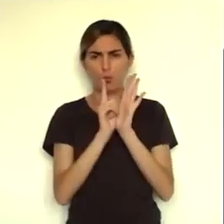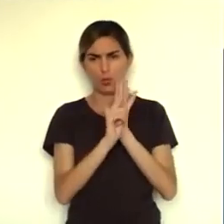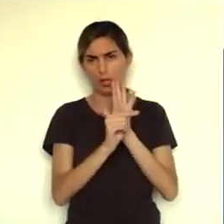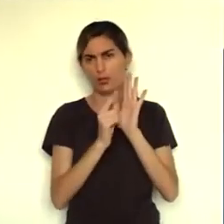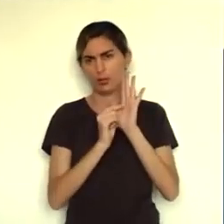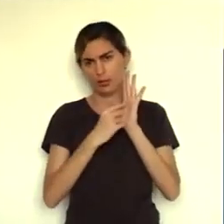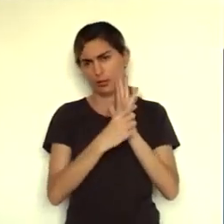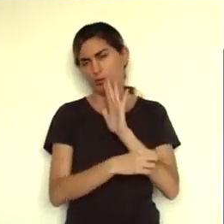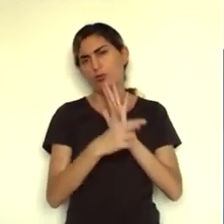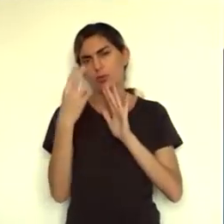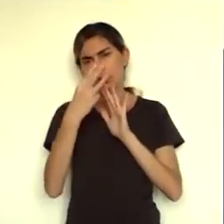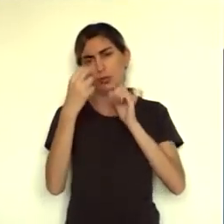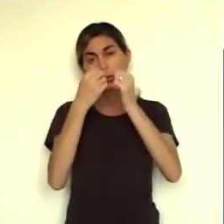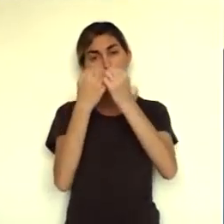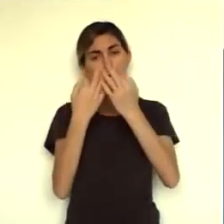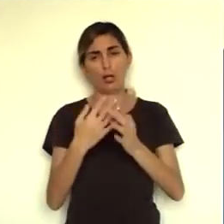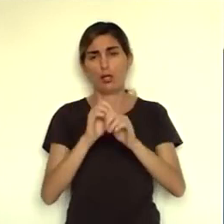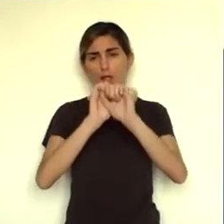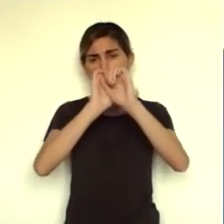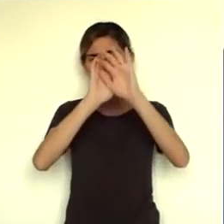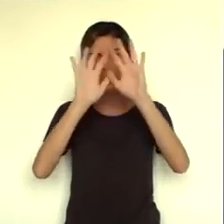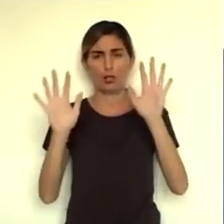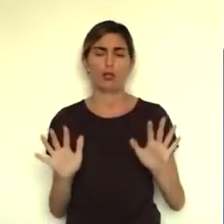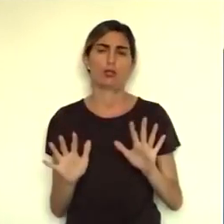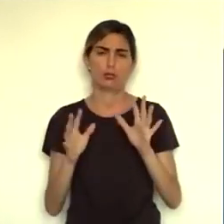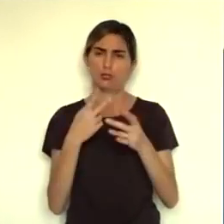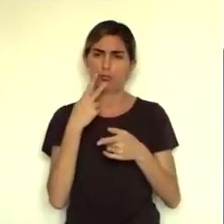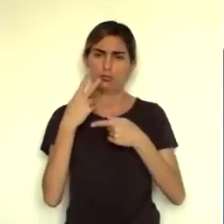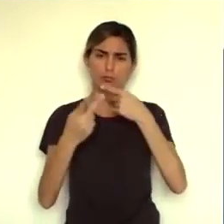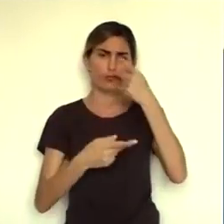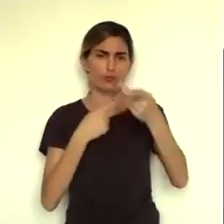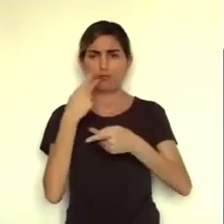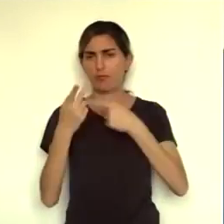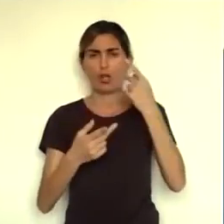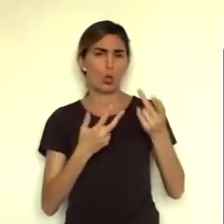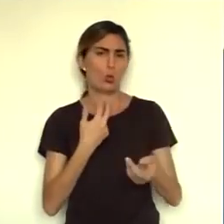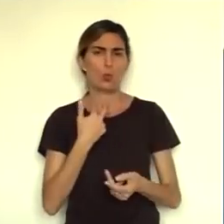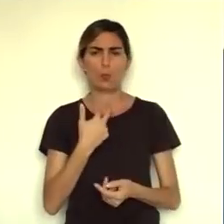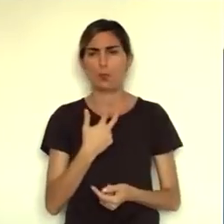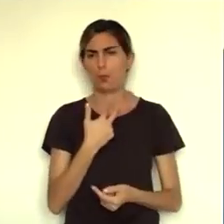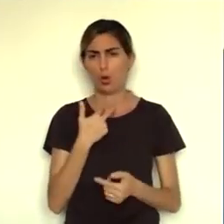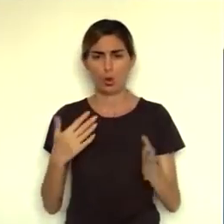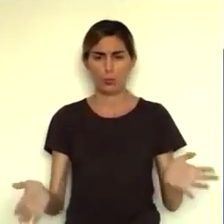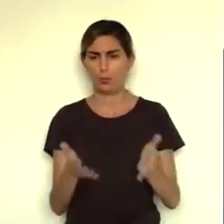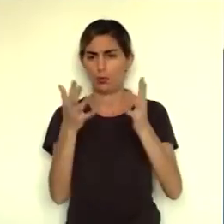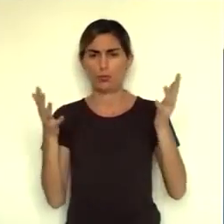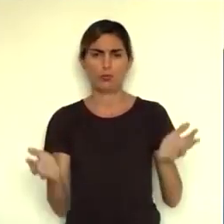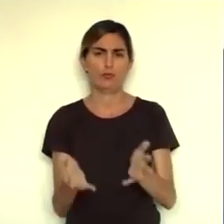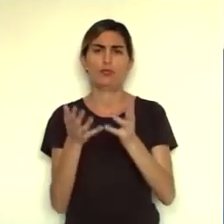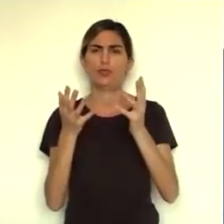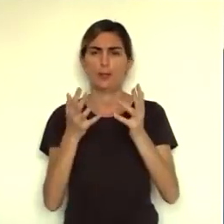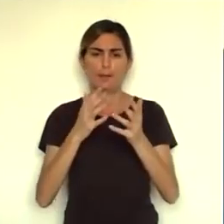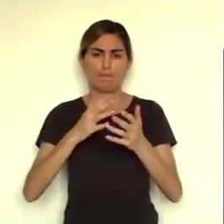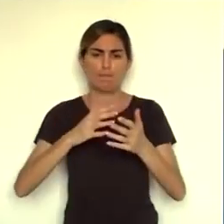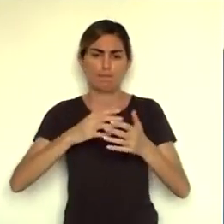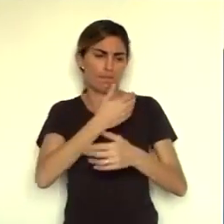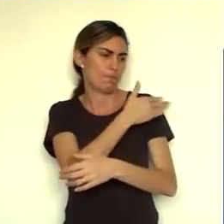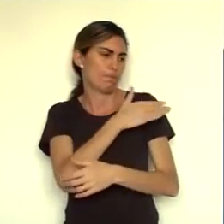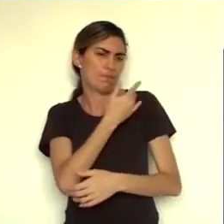artigo 3º da Constituição é muito claro quando diz que não se pode